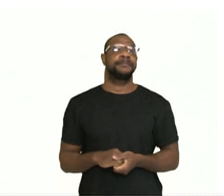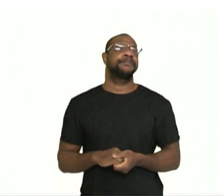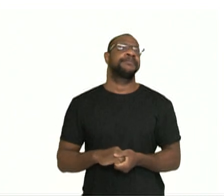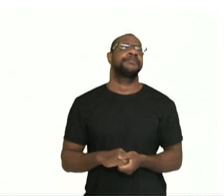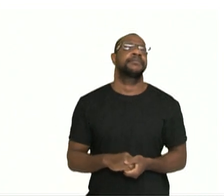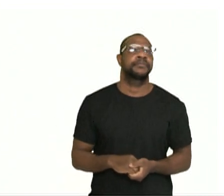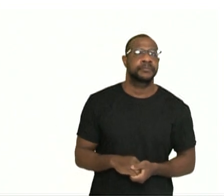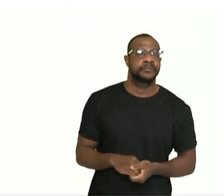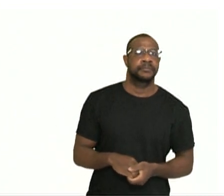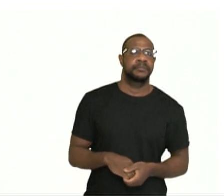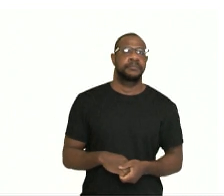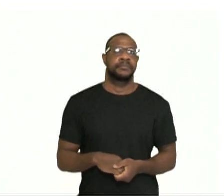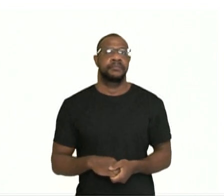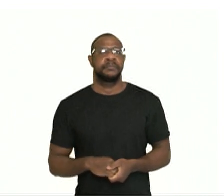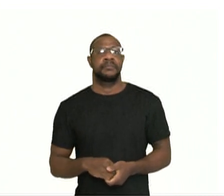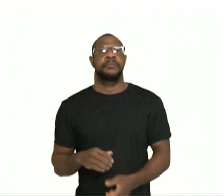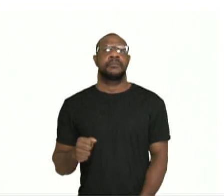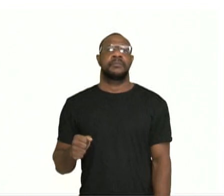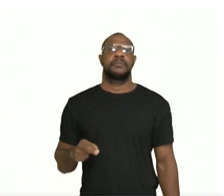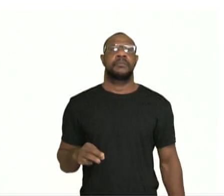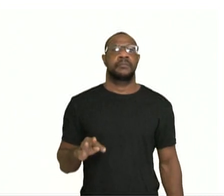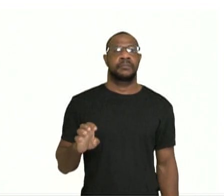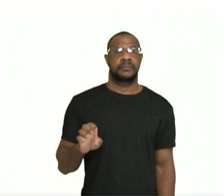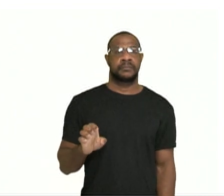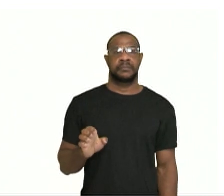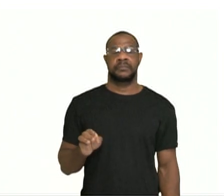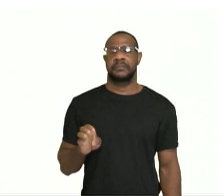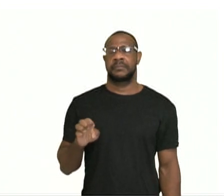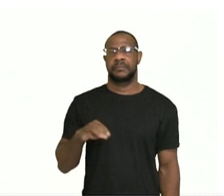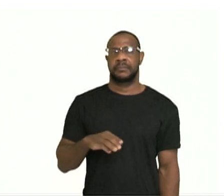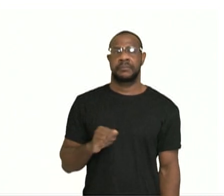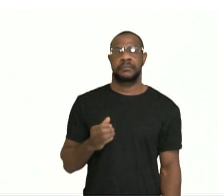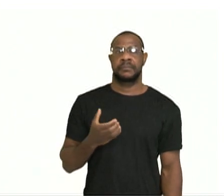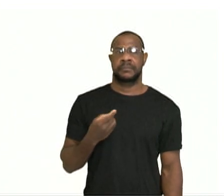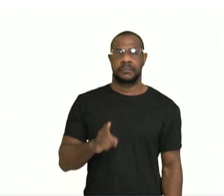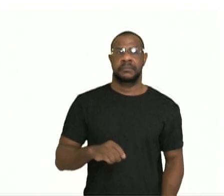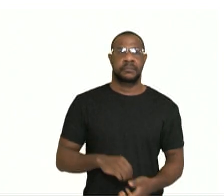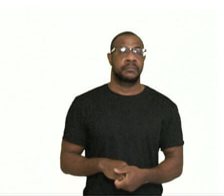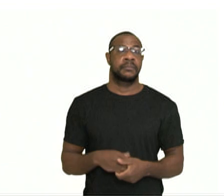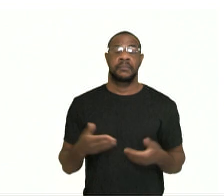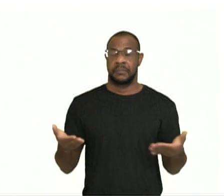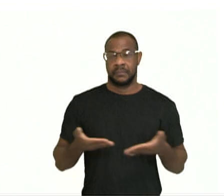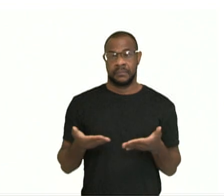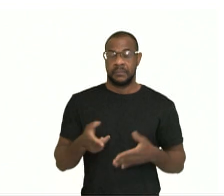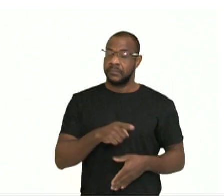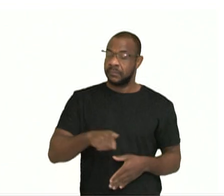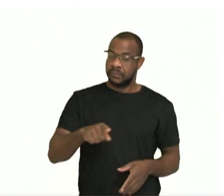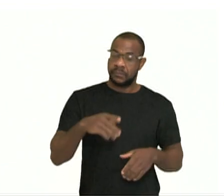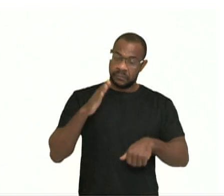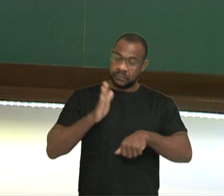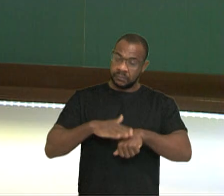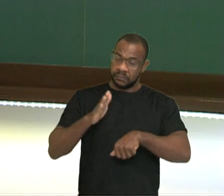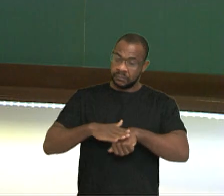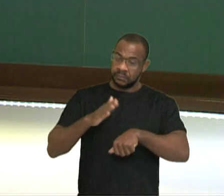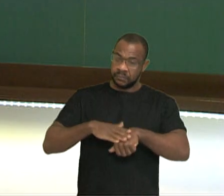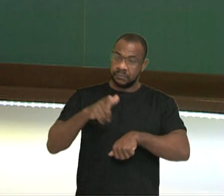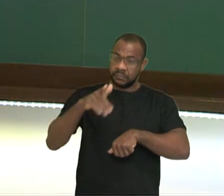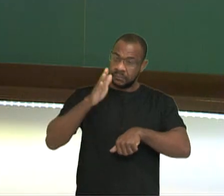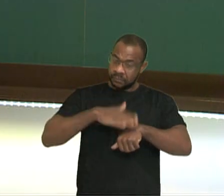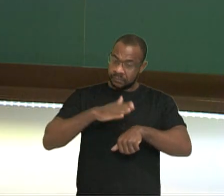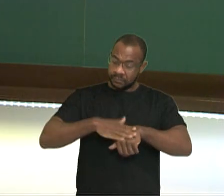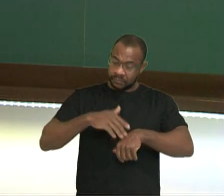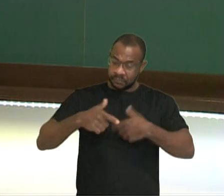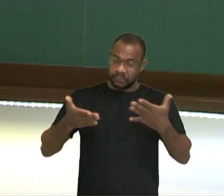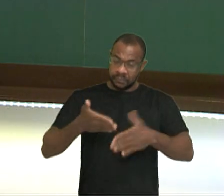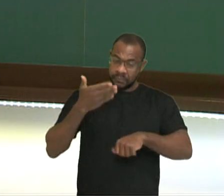Arte em ação. Ai, eu adoro essa parte, gente. Então, porque é o momento que vocês vão colocar em ação o que vocês ouviram aqui e